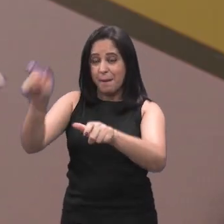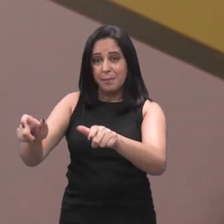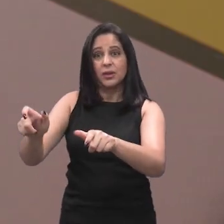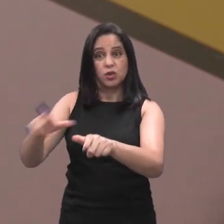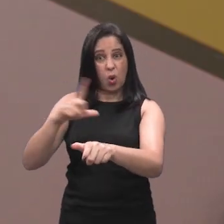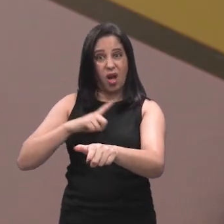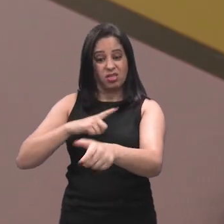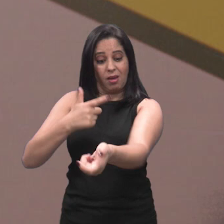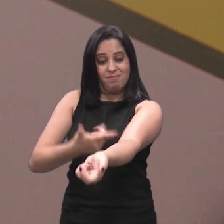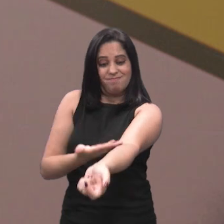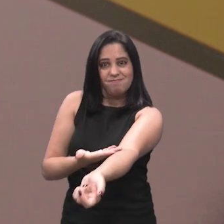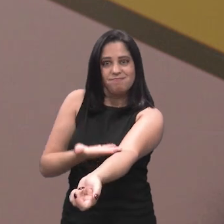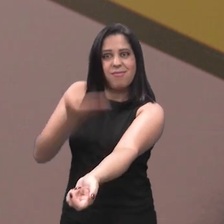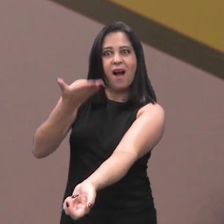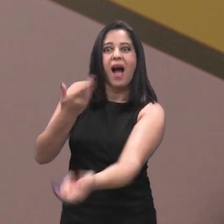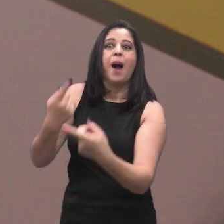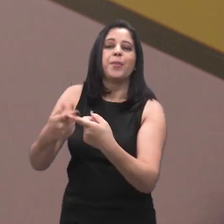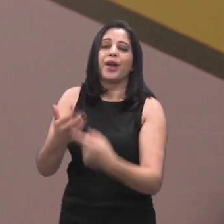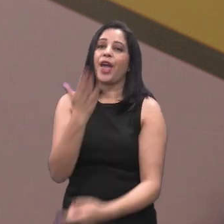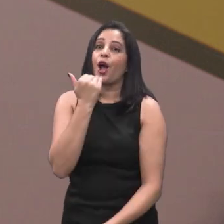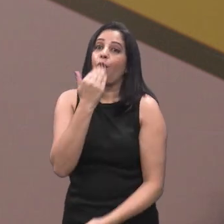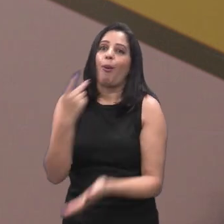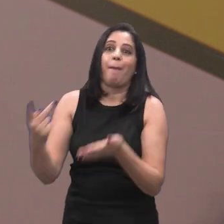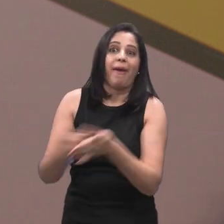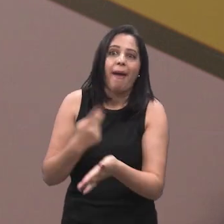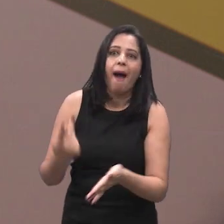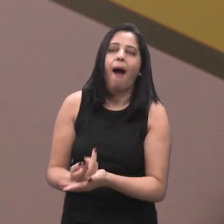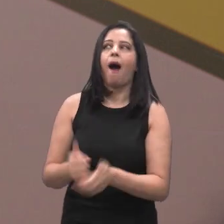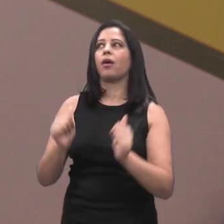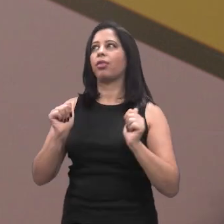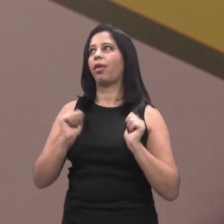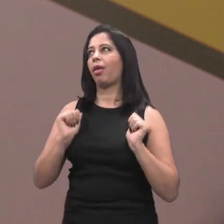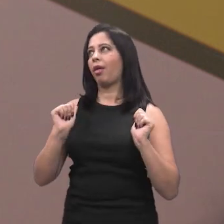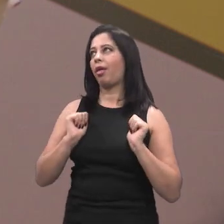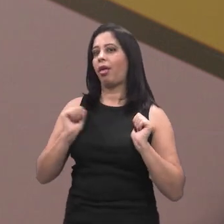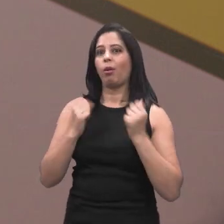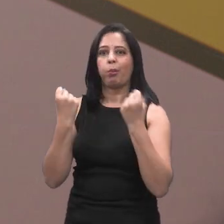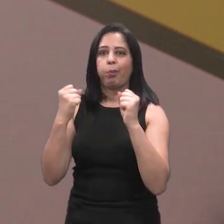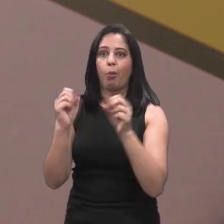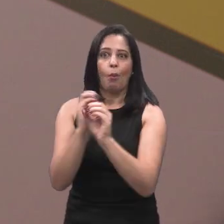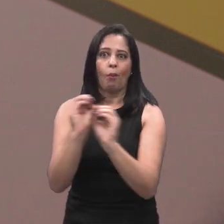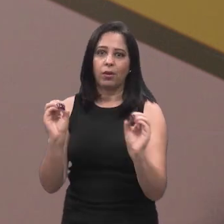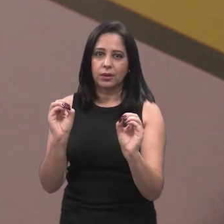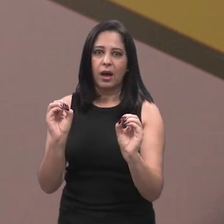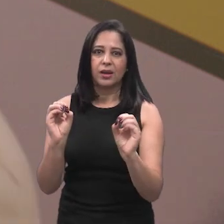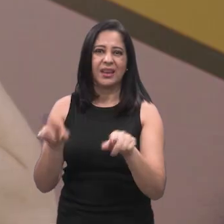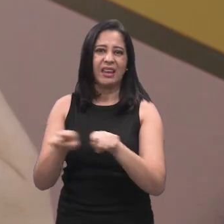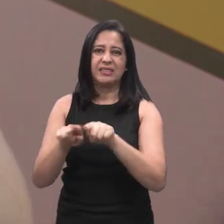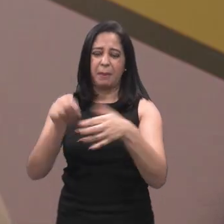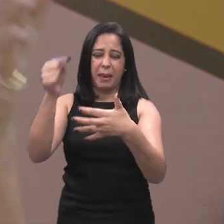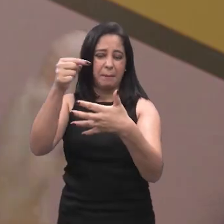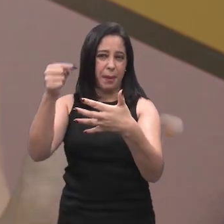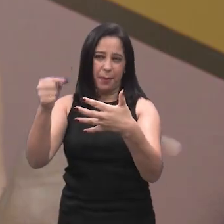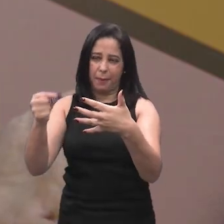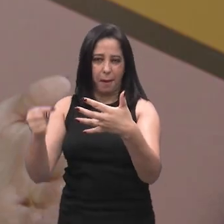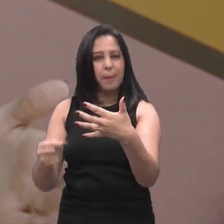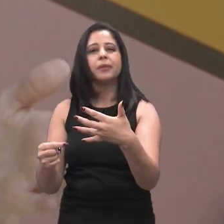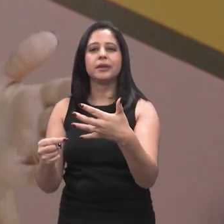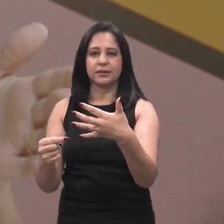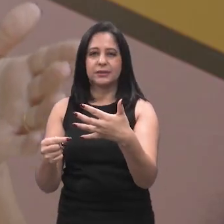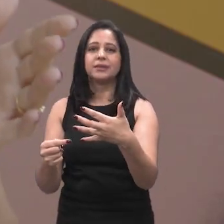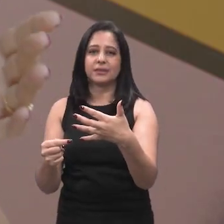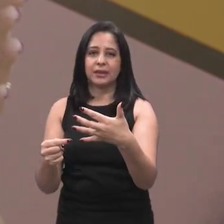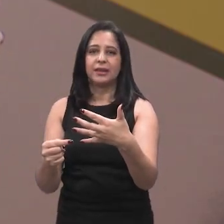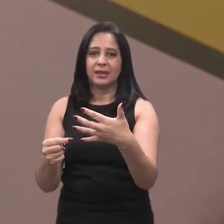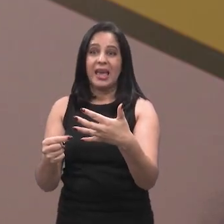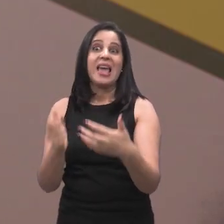má alimentação, ao sedentarismo e outros adventos que nessa estresse,